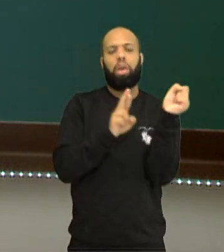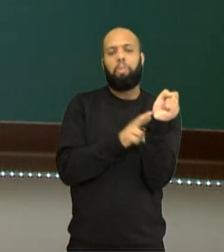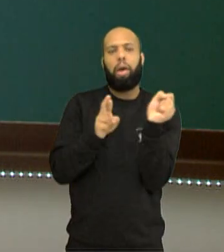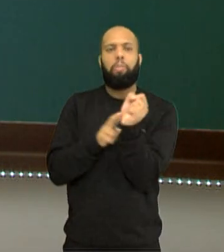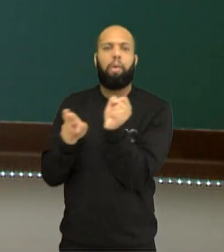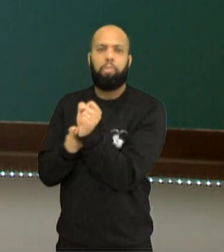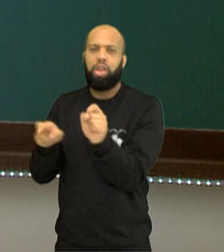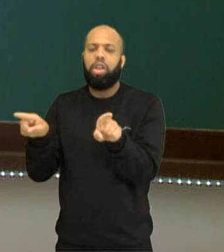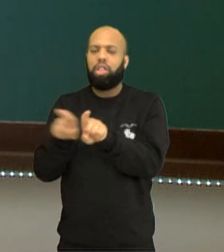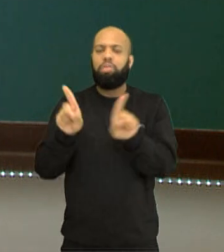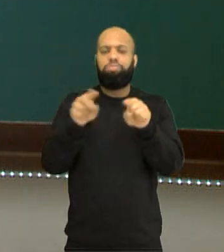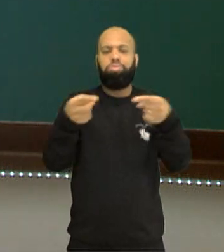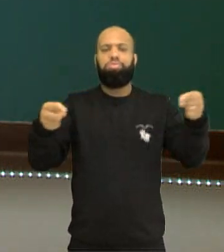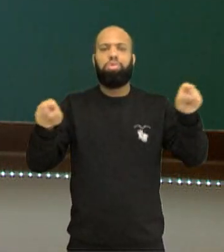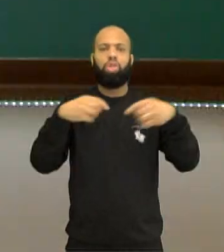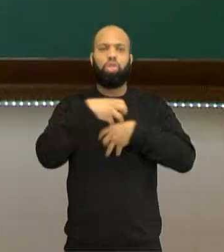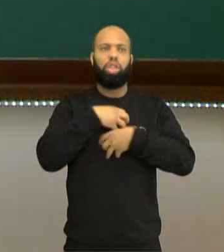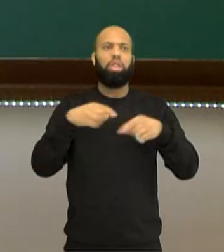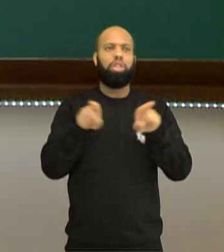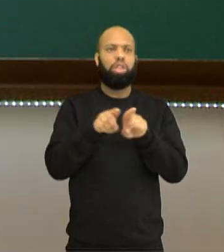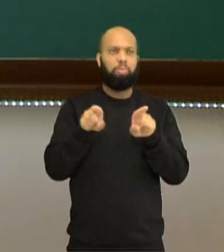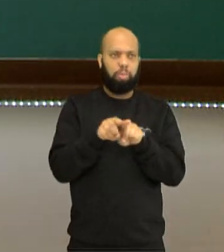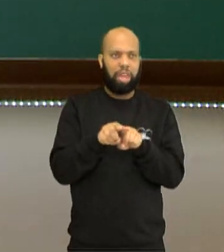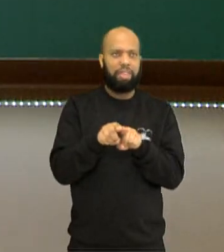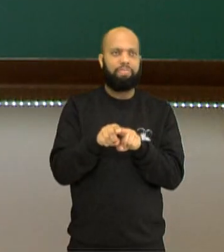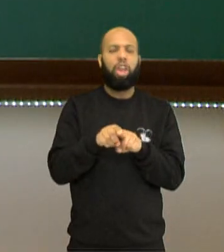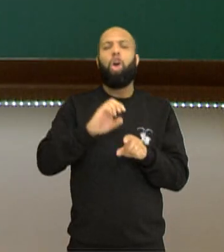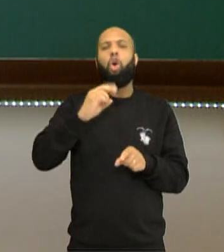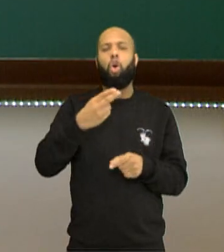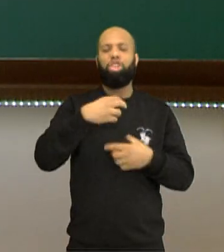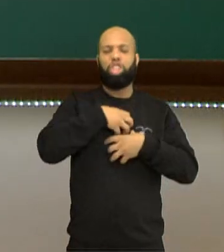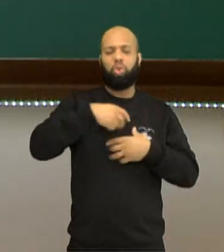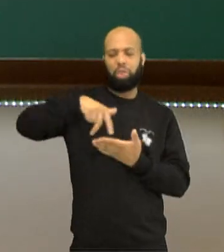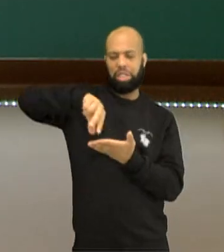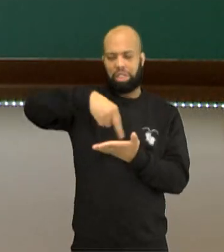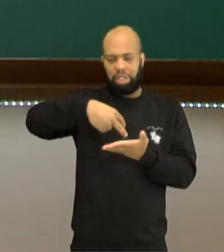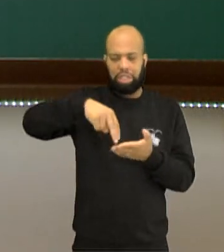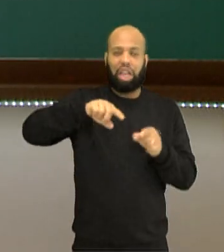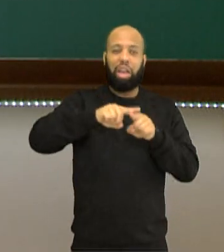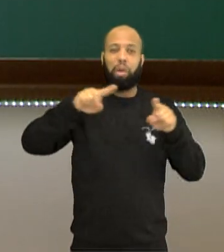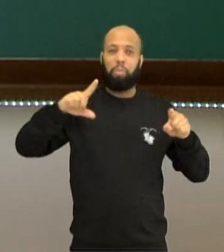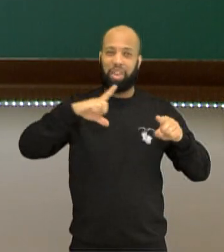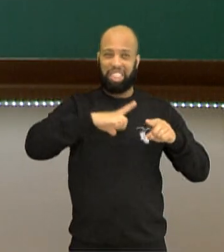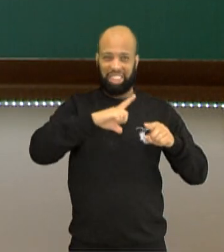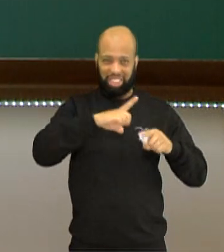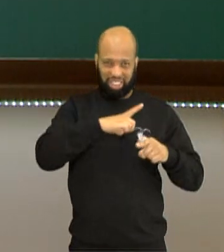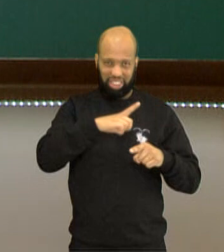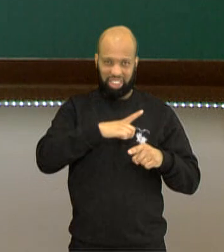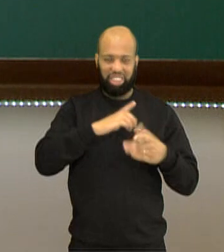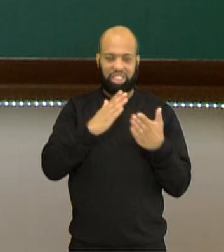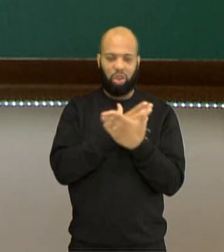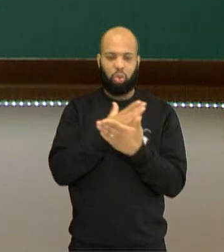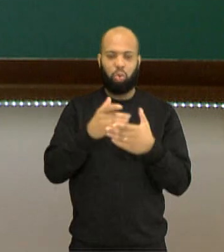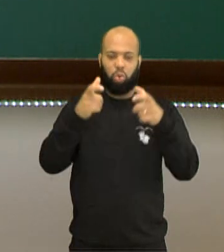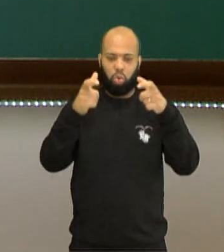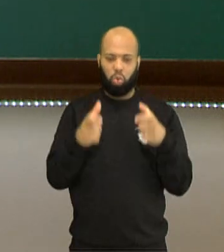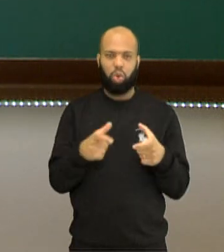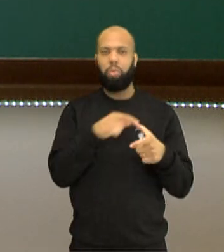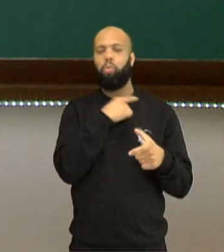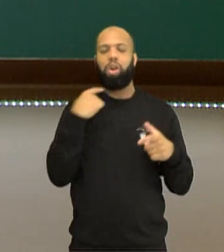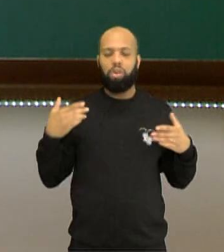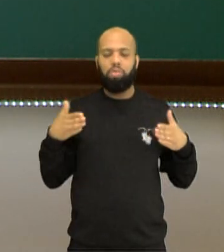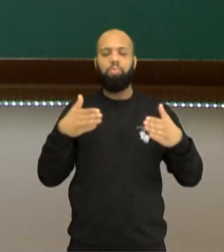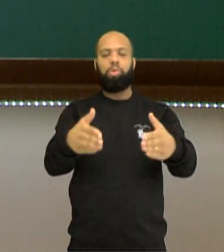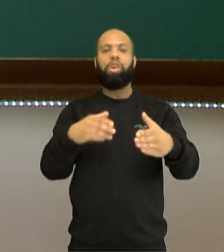ou passos. Mas é até interessante comentar que nas tumbas existiam palavras de canções. Então existia a citação de